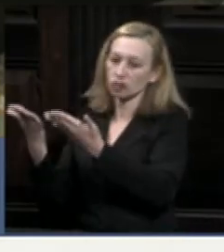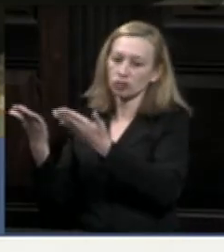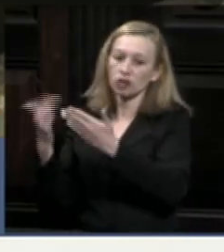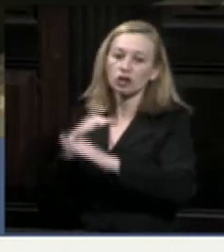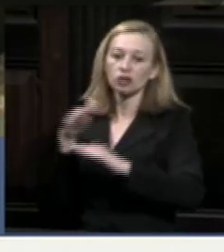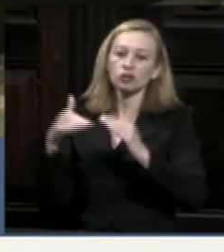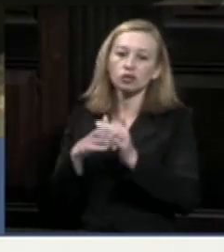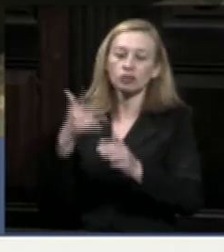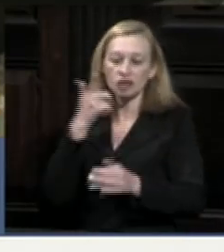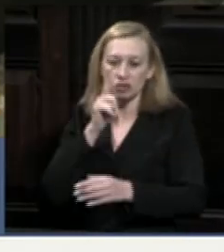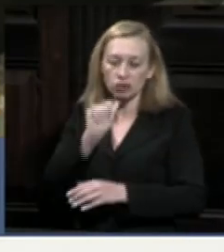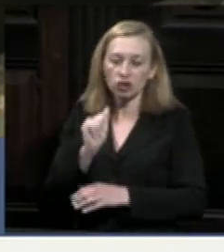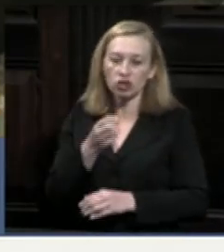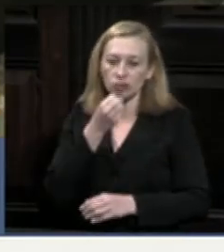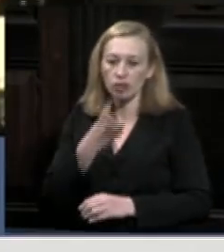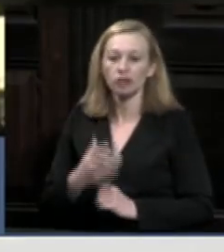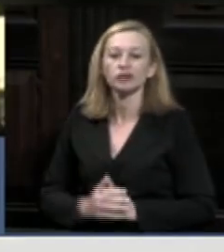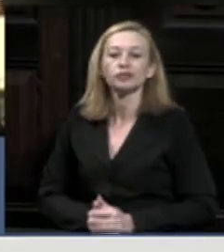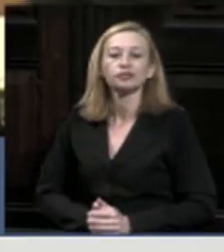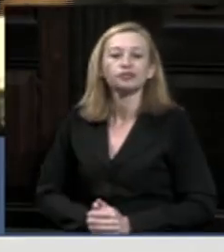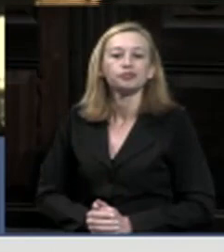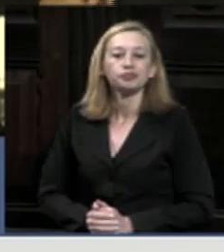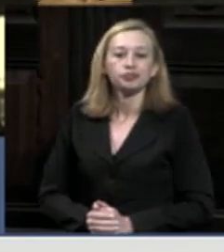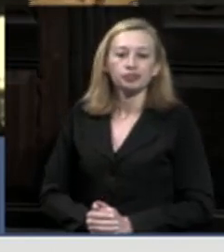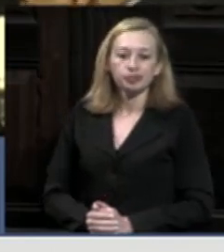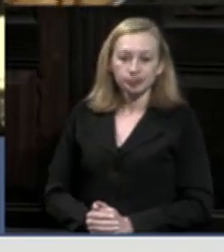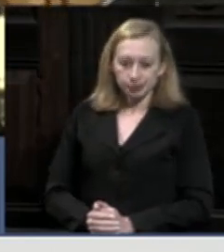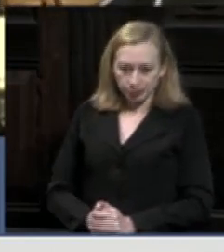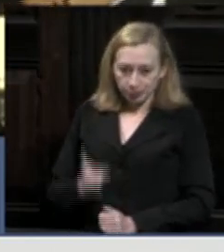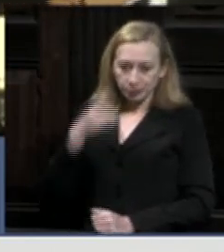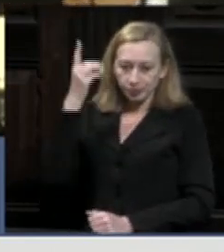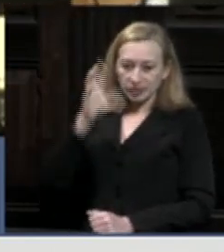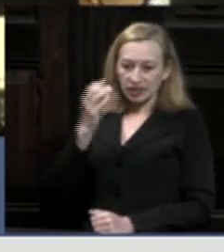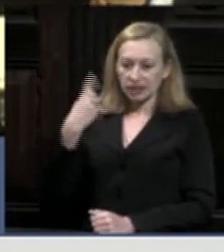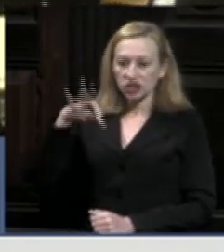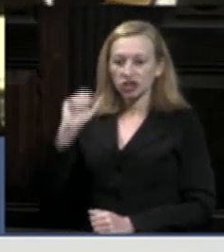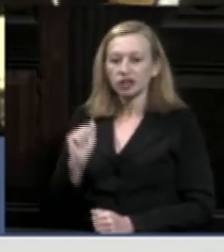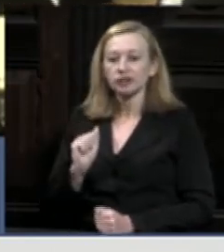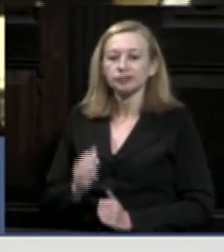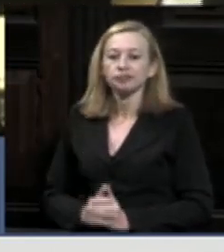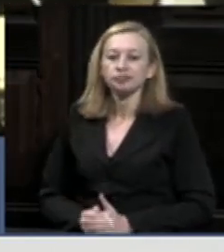essa conquista e parlamento obrigado presidente deputada cidinha campos